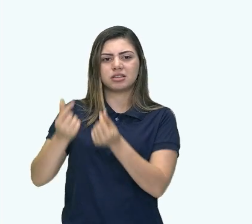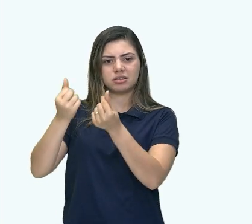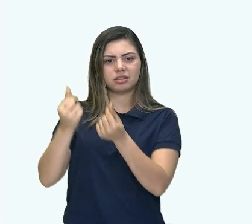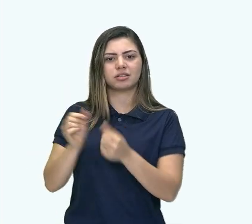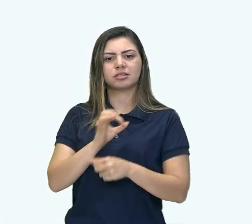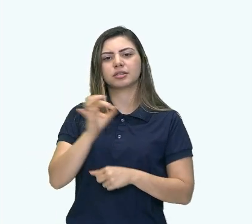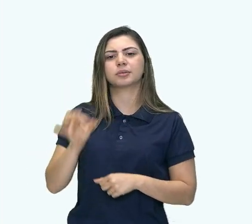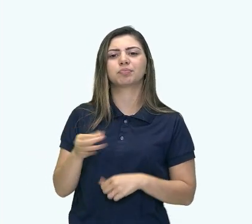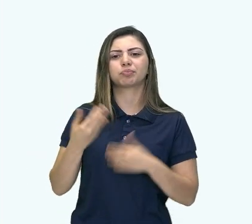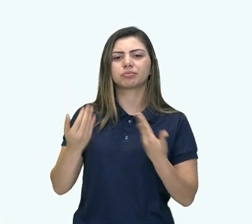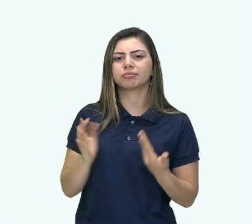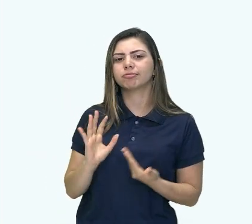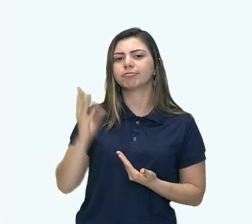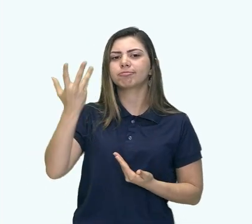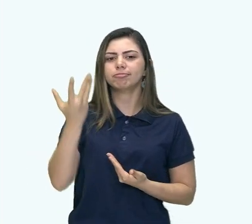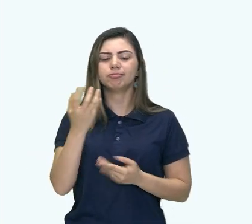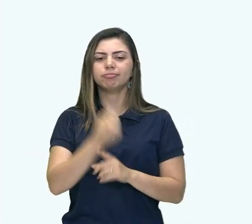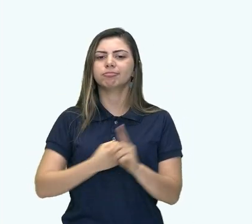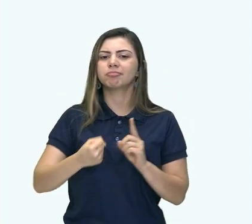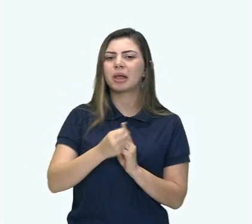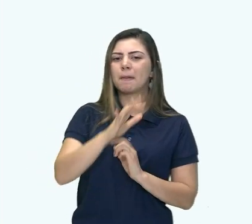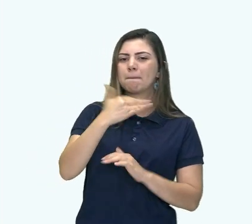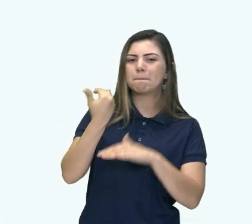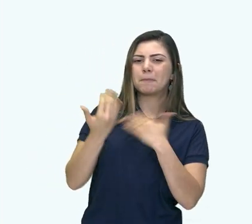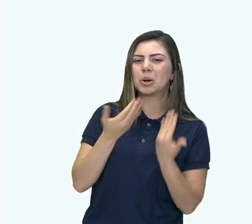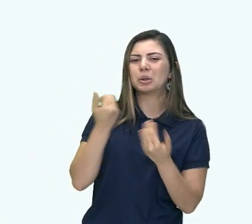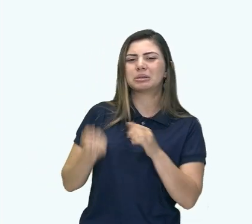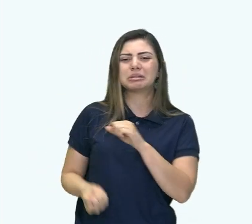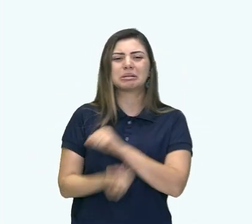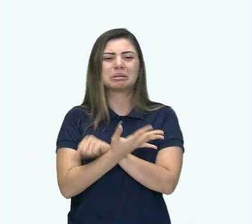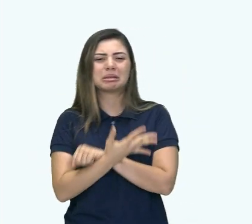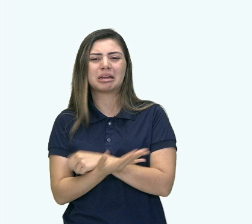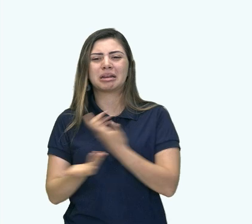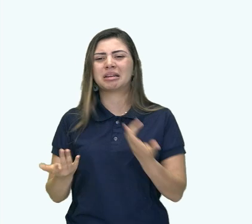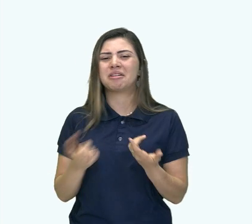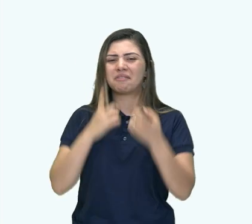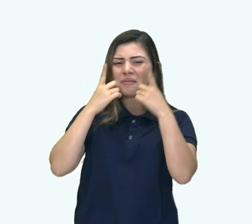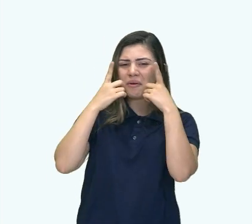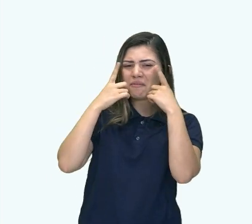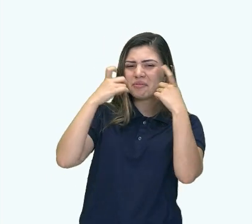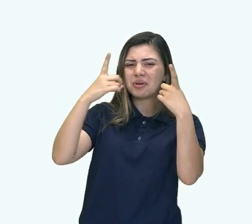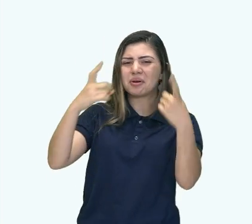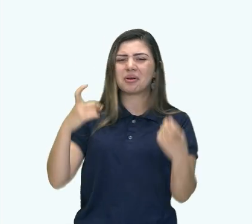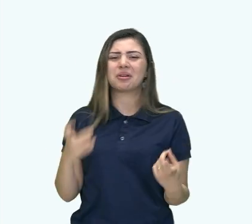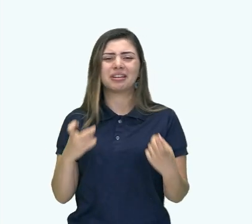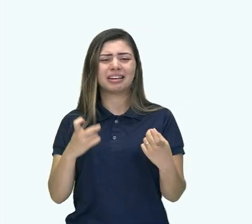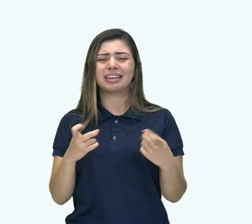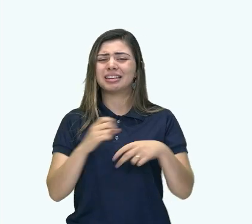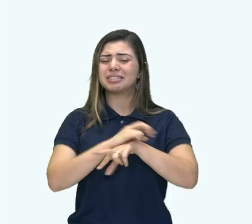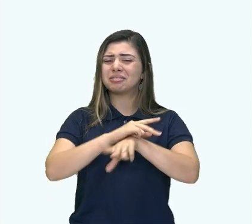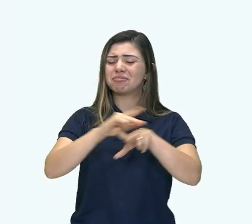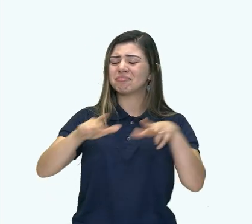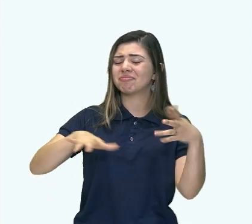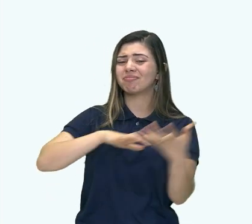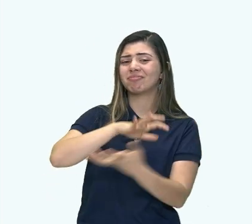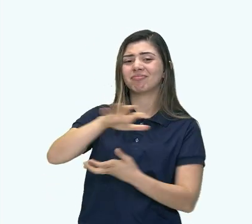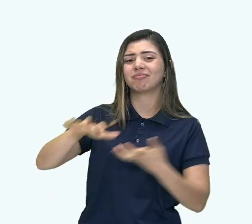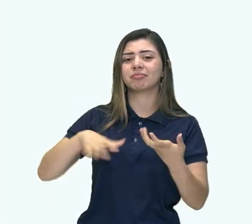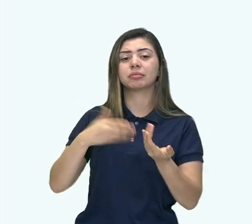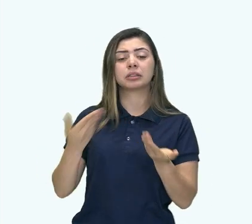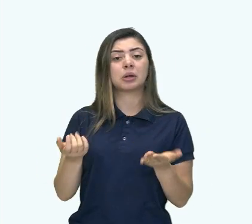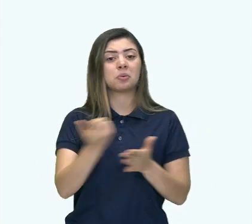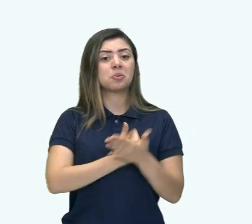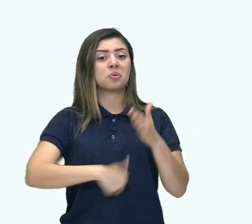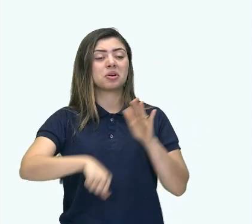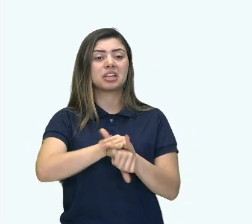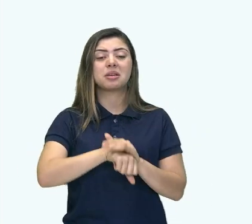vive. Mortes, desaparecimentos, corrupção, mentiras, sexo, ambição, dinheiro, violência, escândalo. Crime assim nem